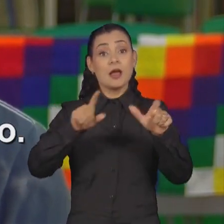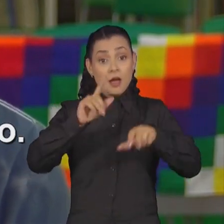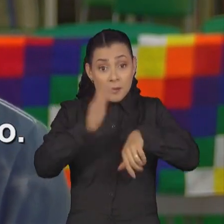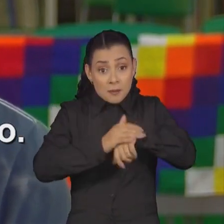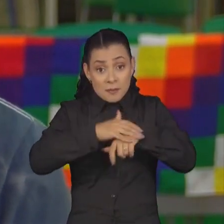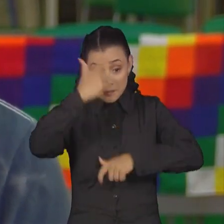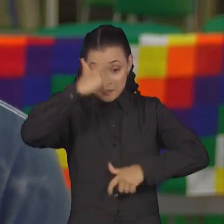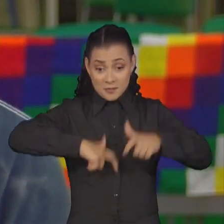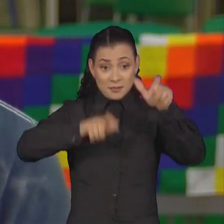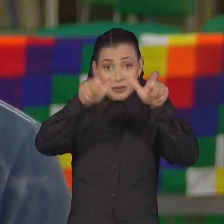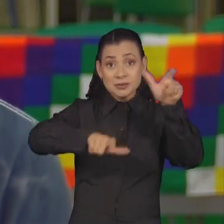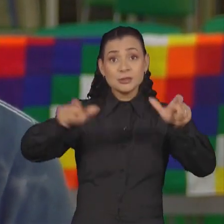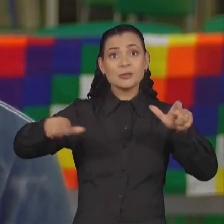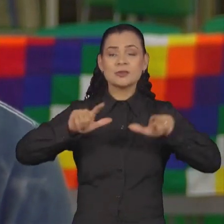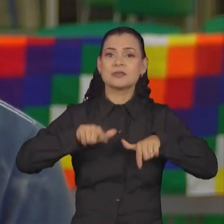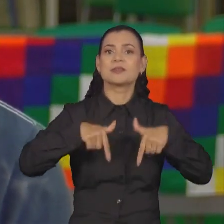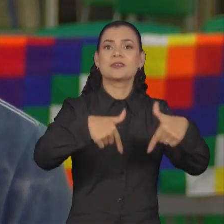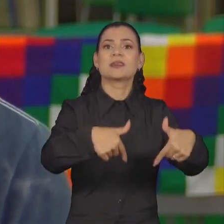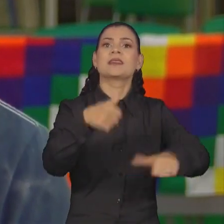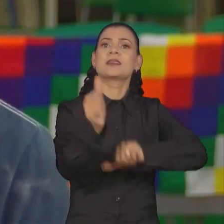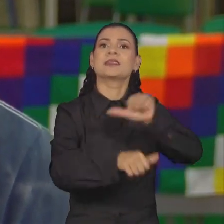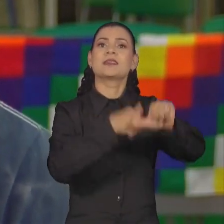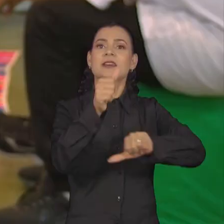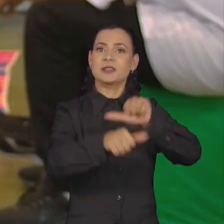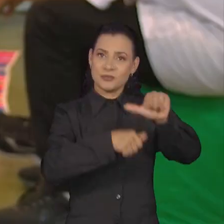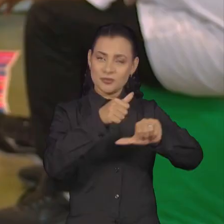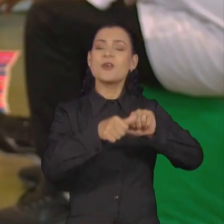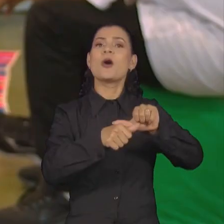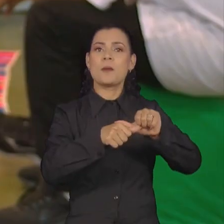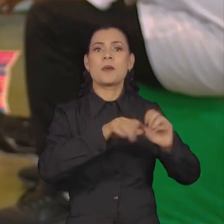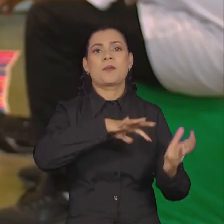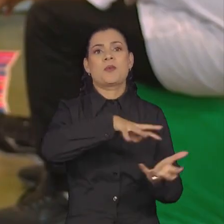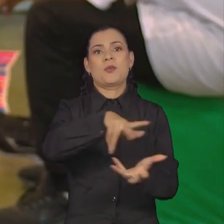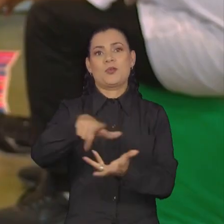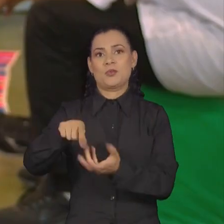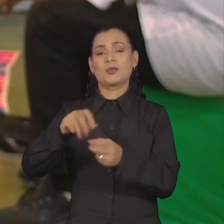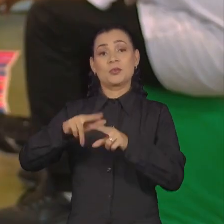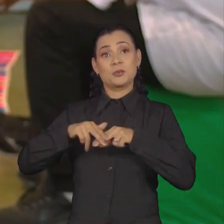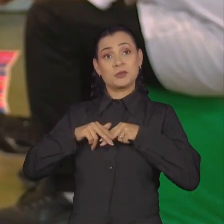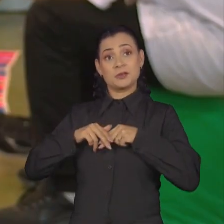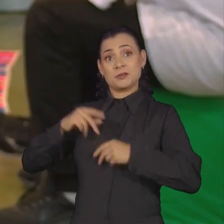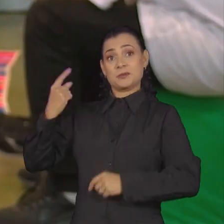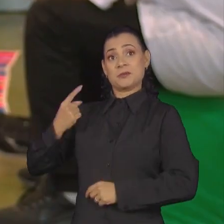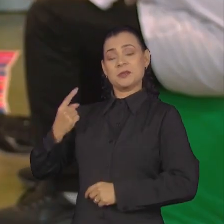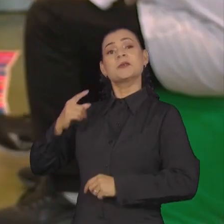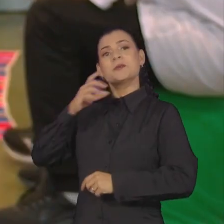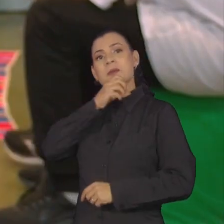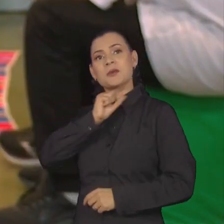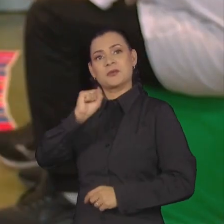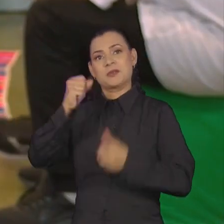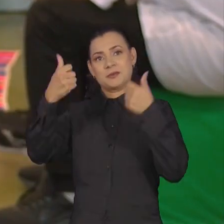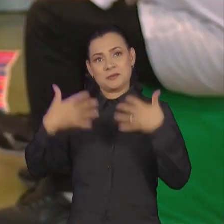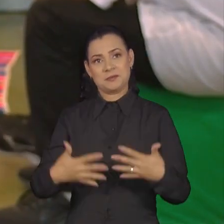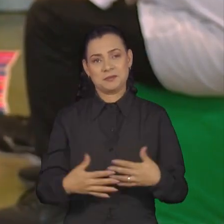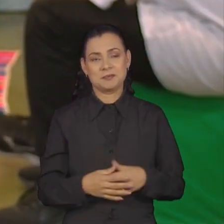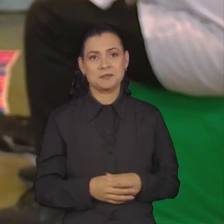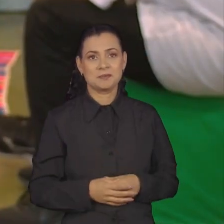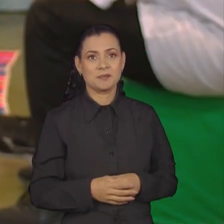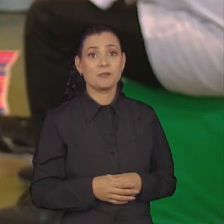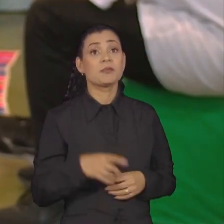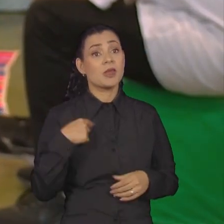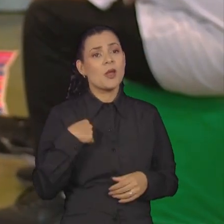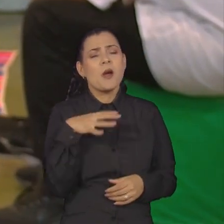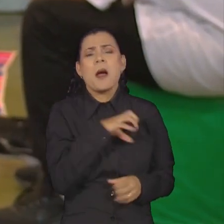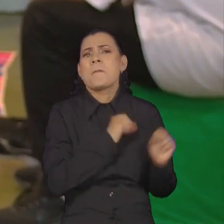mundo. Paulo Freire, Projeto Escúchame. Enquanto eu participei desse projeto, eu amei ficar aqui. Aprendi muitas